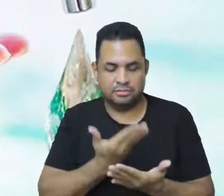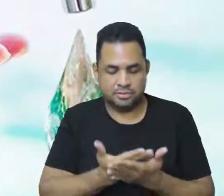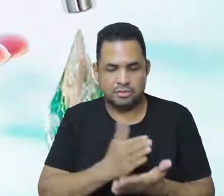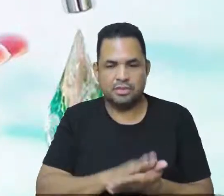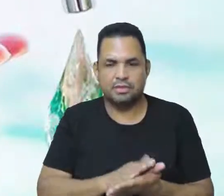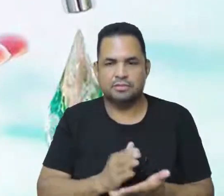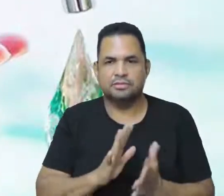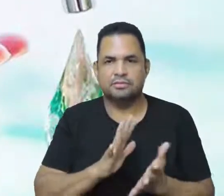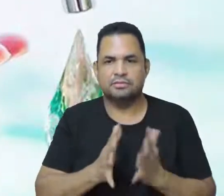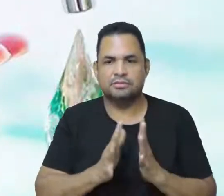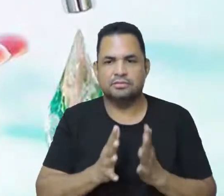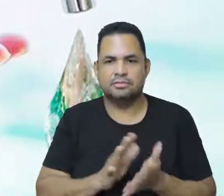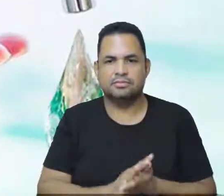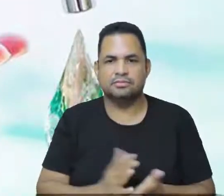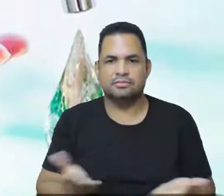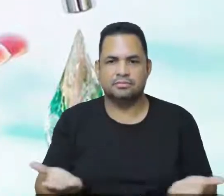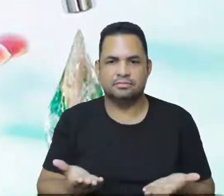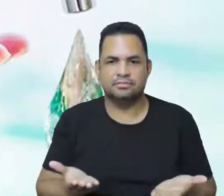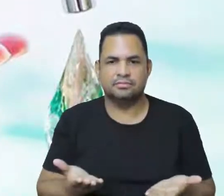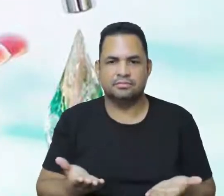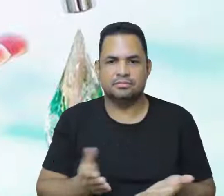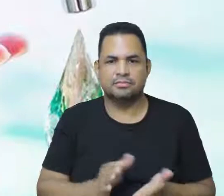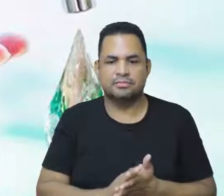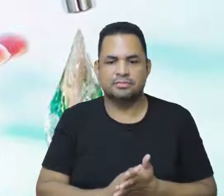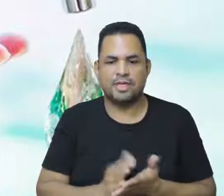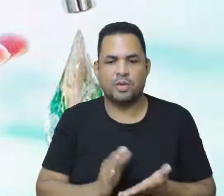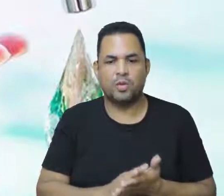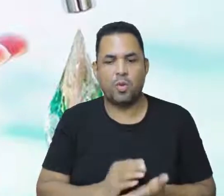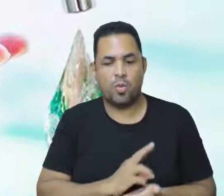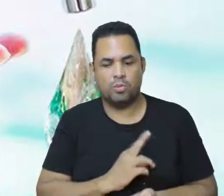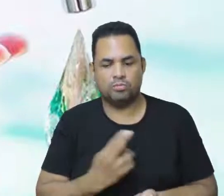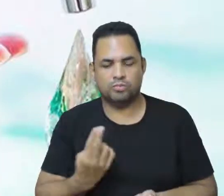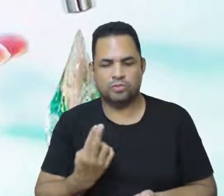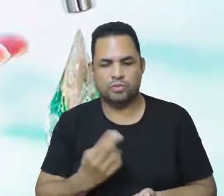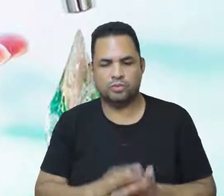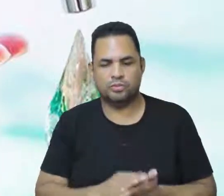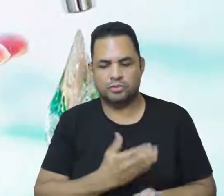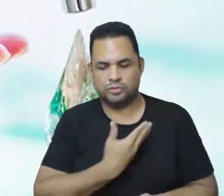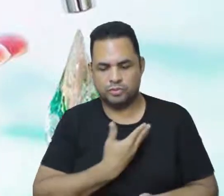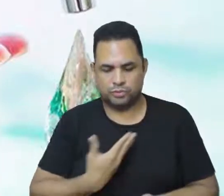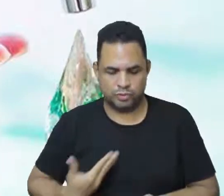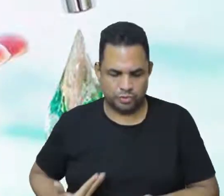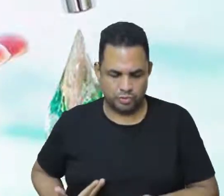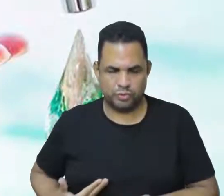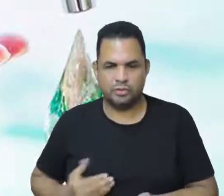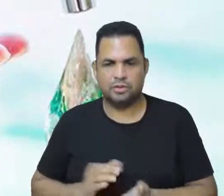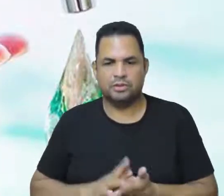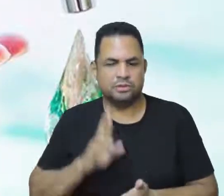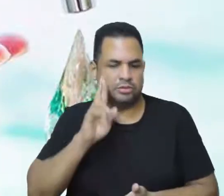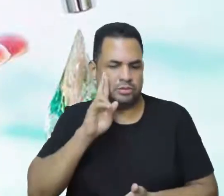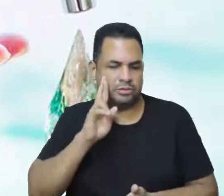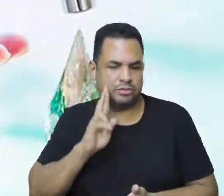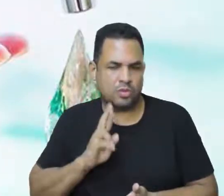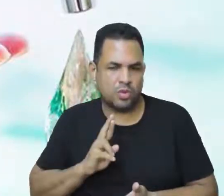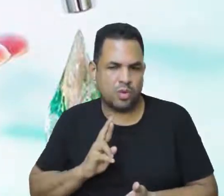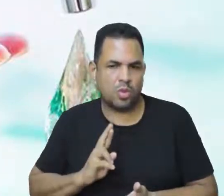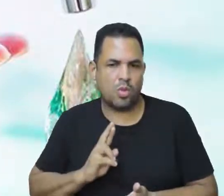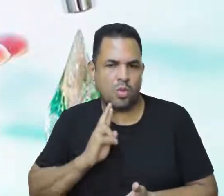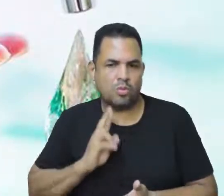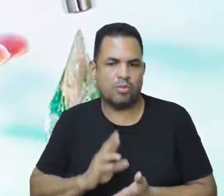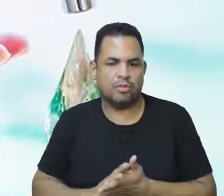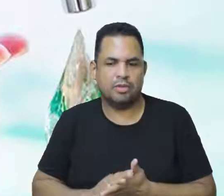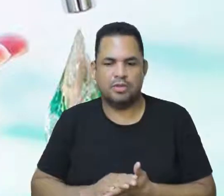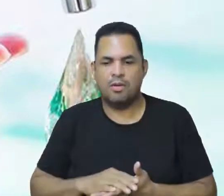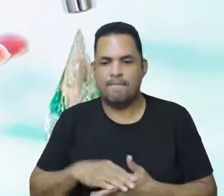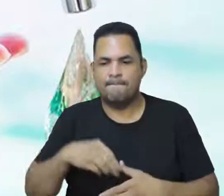intérprete. Claro, em nome do governo do estado de Rondônia, Coronel Marcos Rocha, em nome